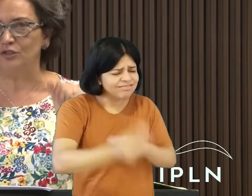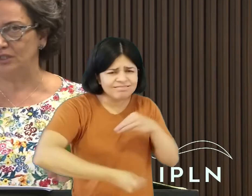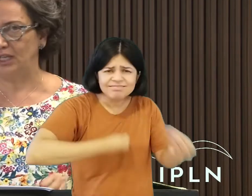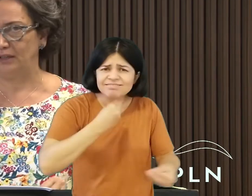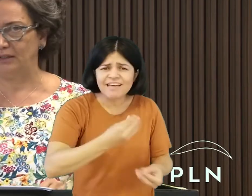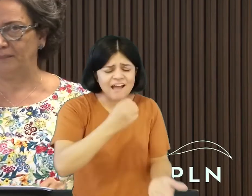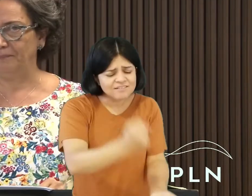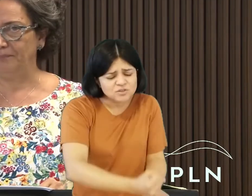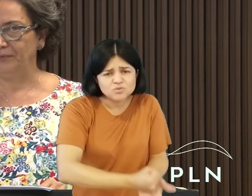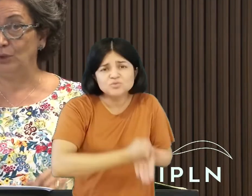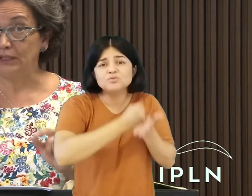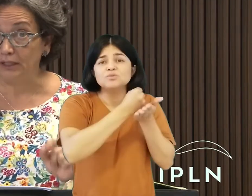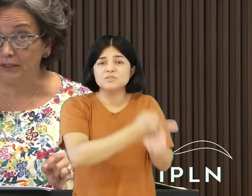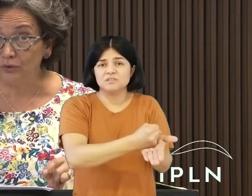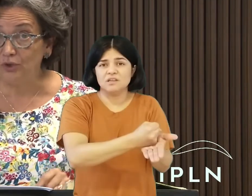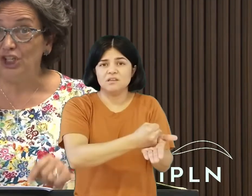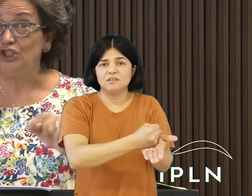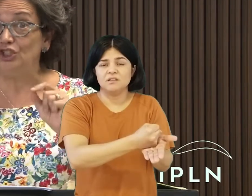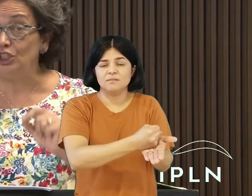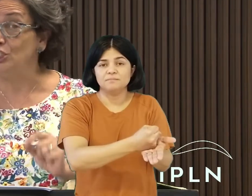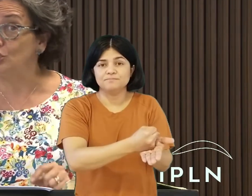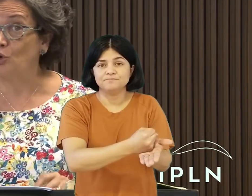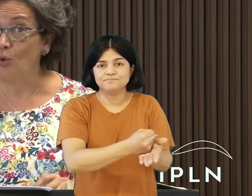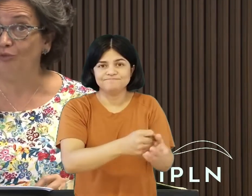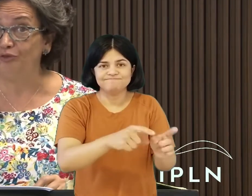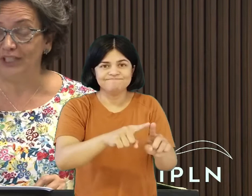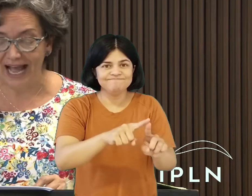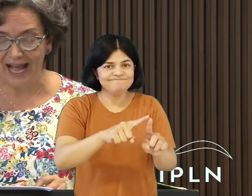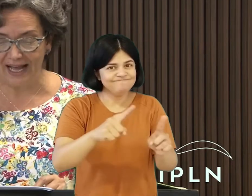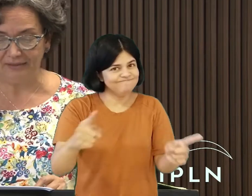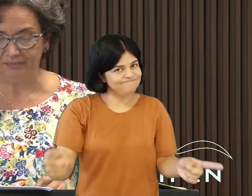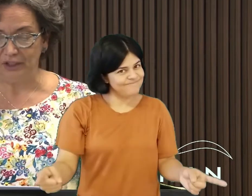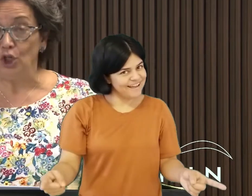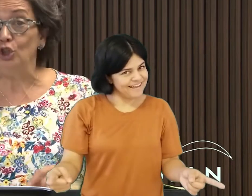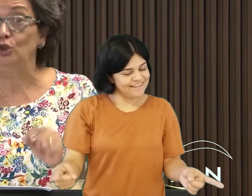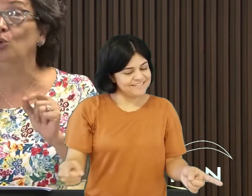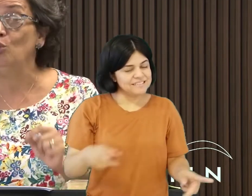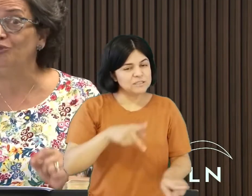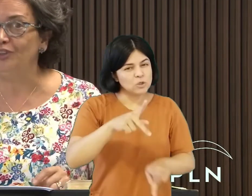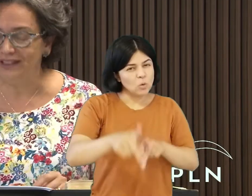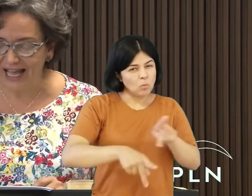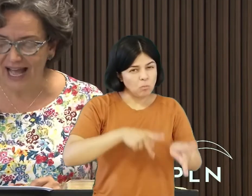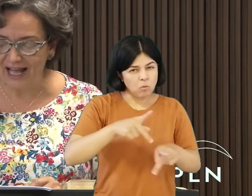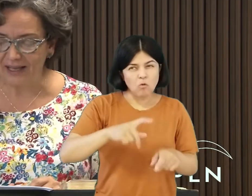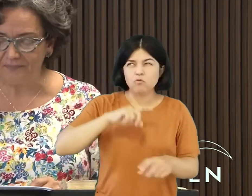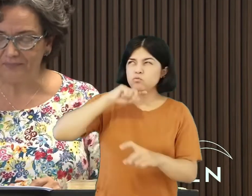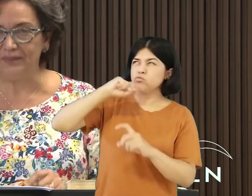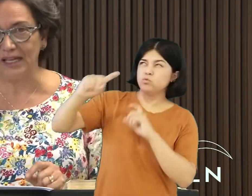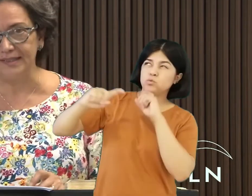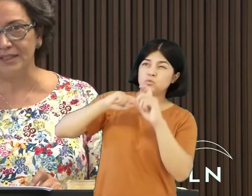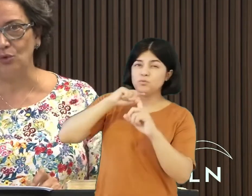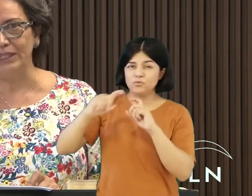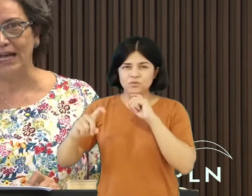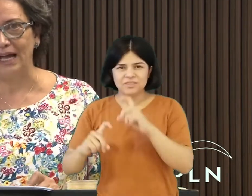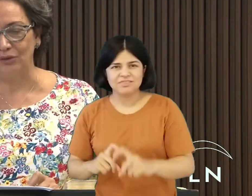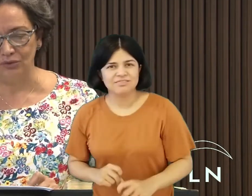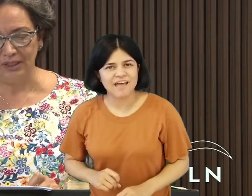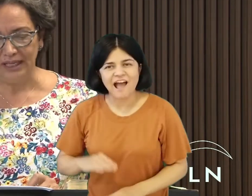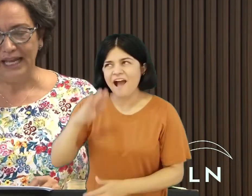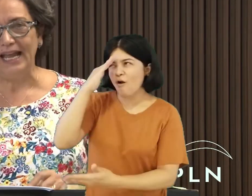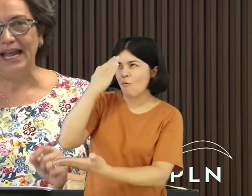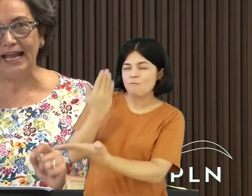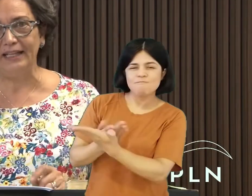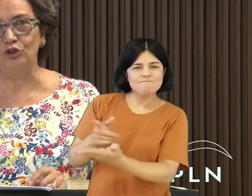Deus que sustenta. No entanto, desconfiar, duvidar desse